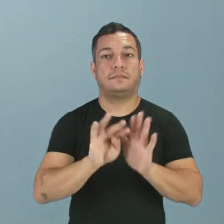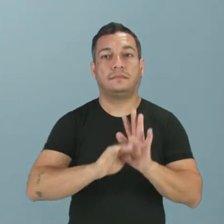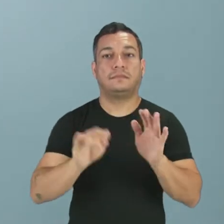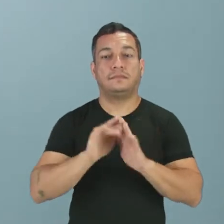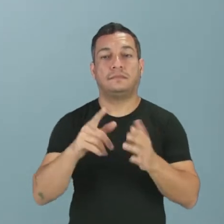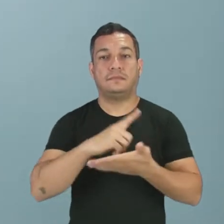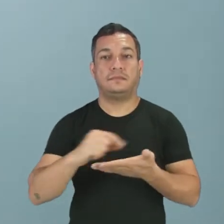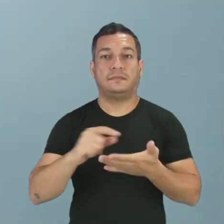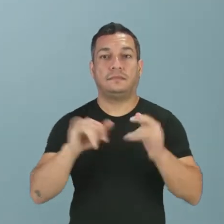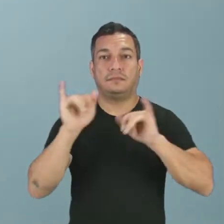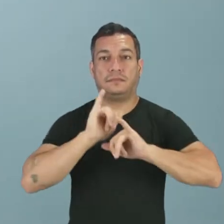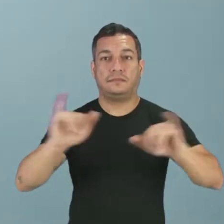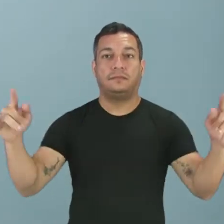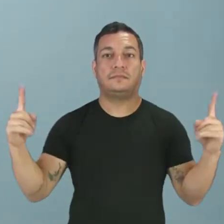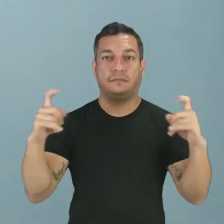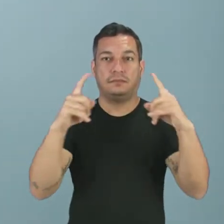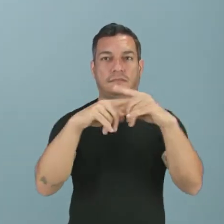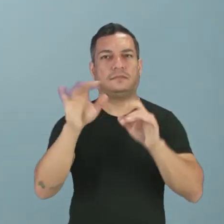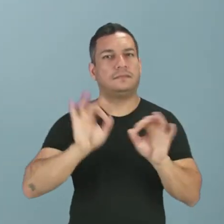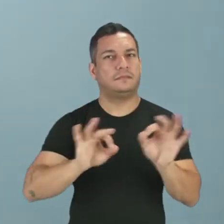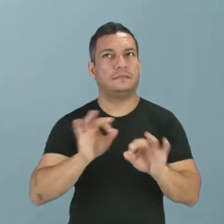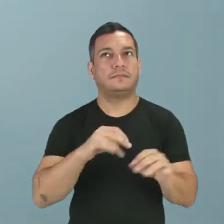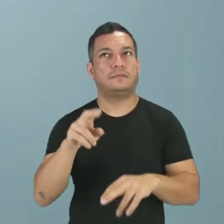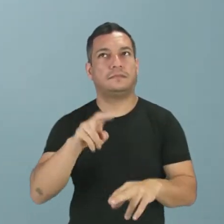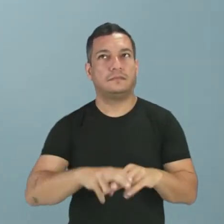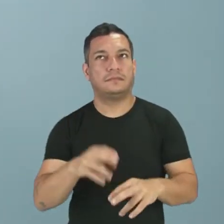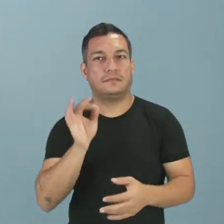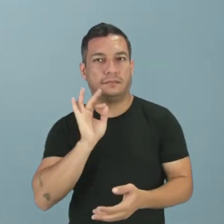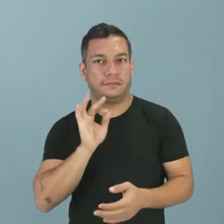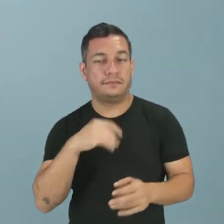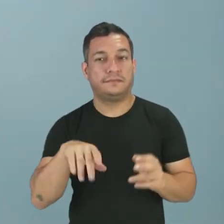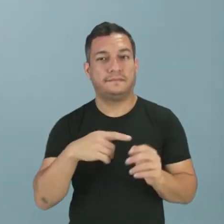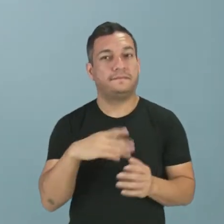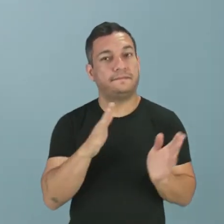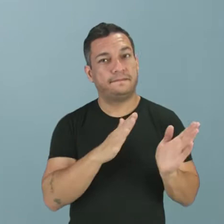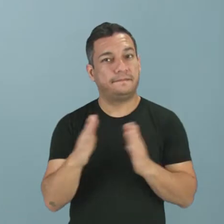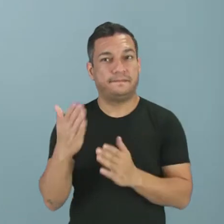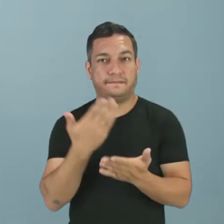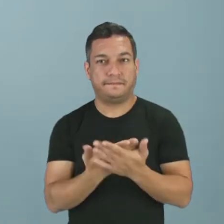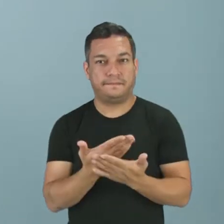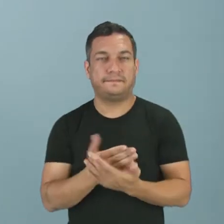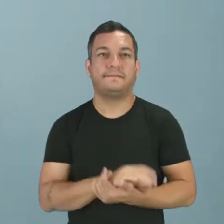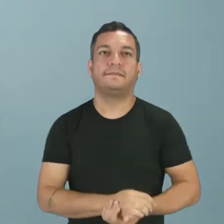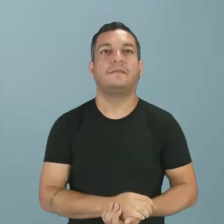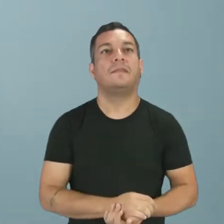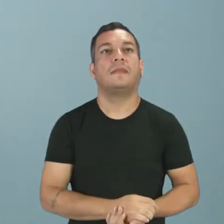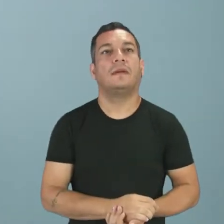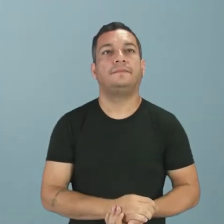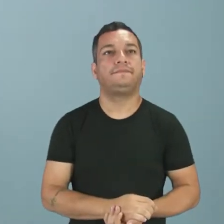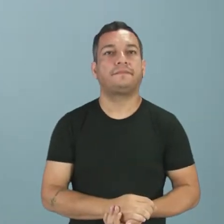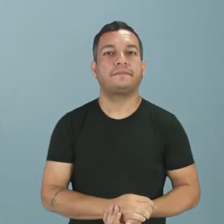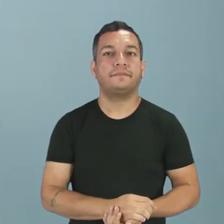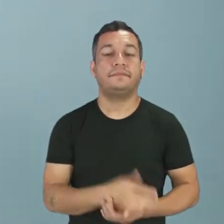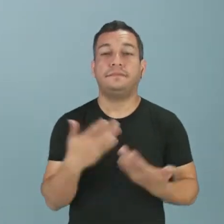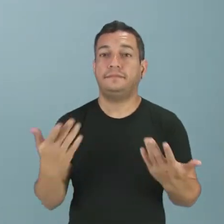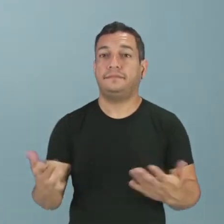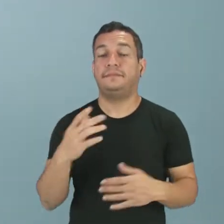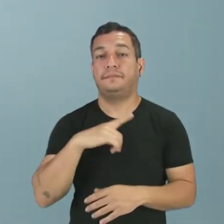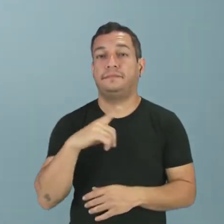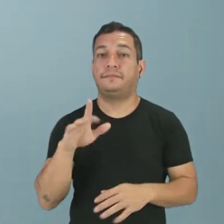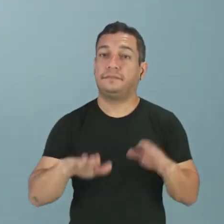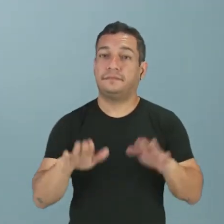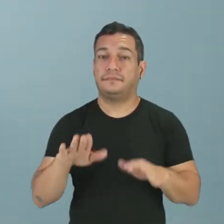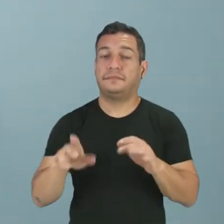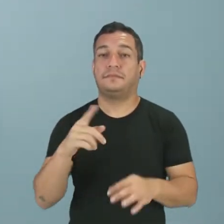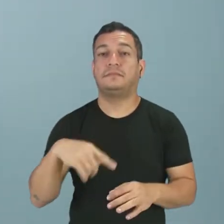divulgação científica. Bora lá, se organiza, toma um cafezinho e vamos curtir mais uma aula. Bem, algumas